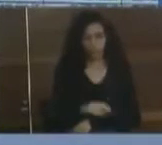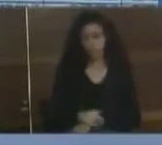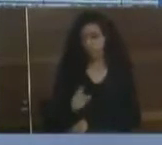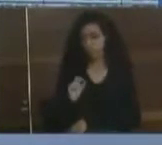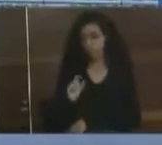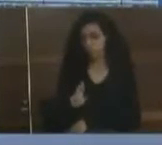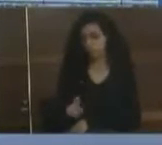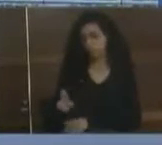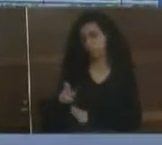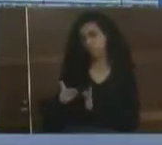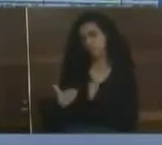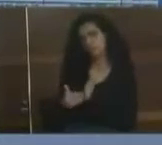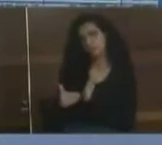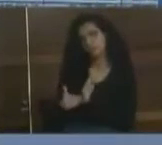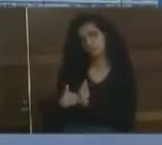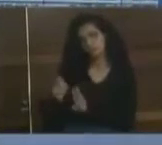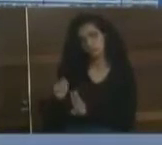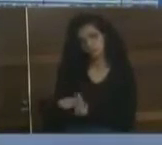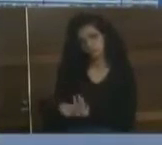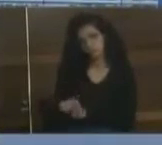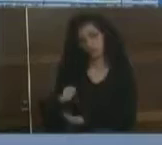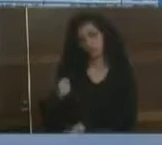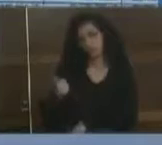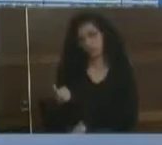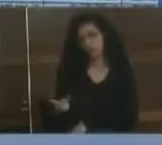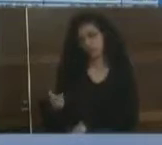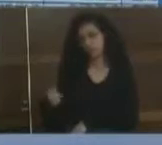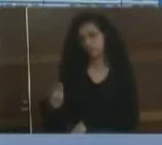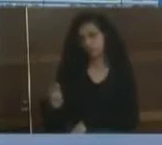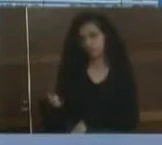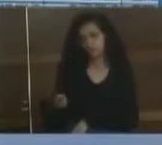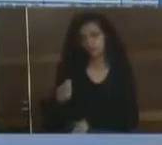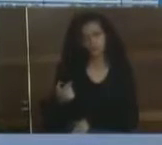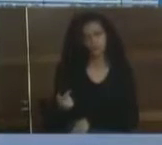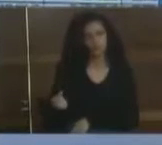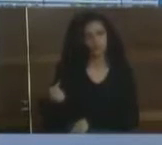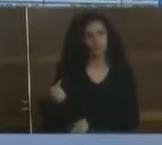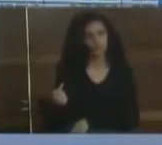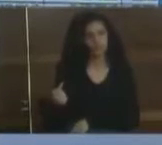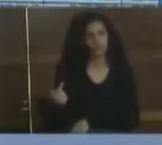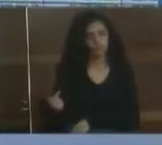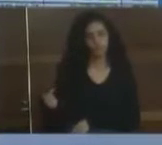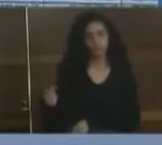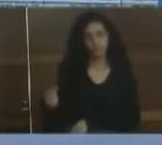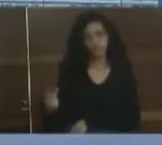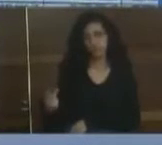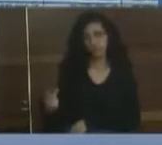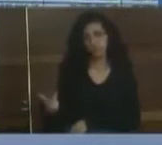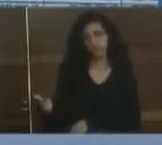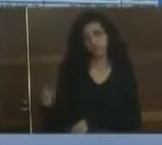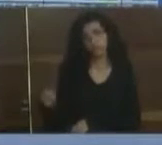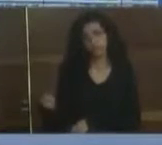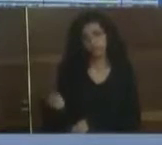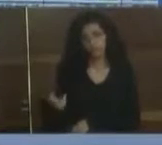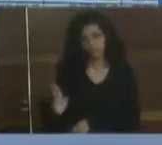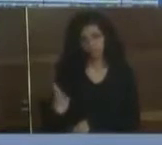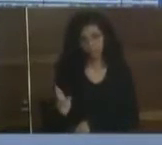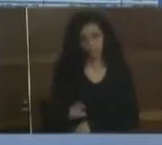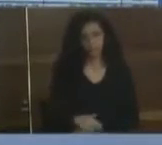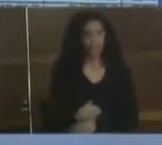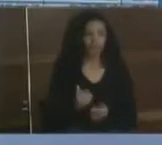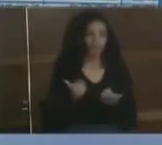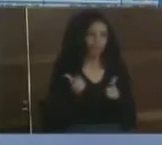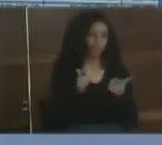despesas empenhadas até o terceiro quadrimestre dois bilhões 762 mil reais e